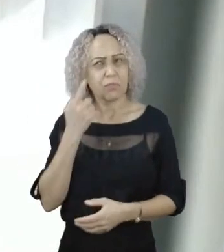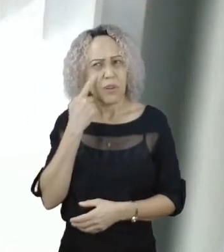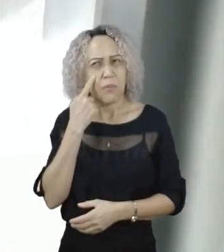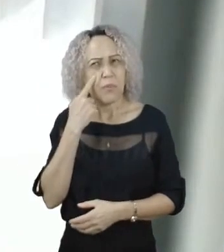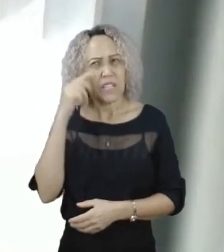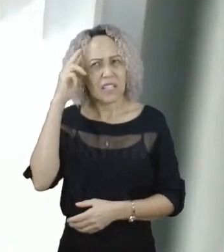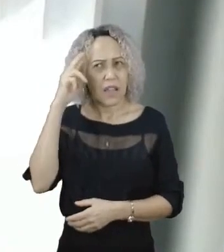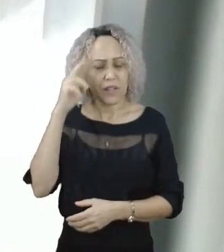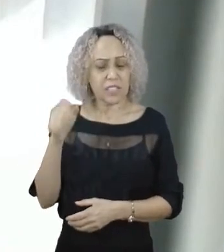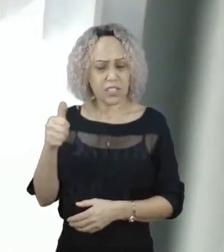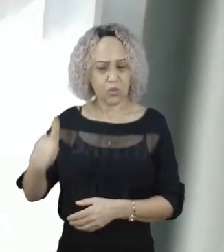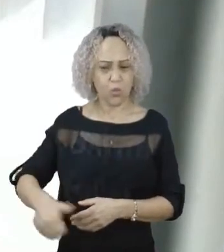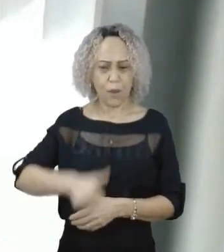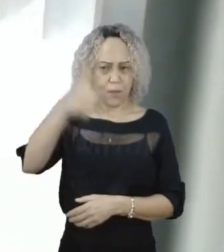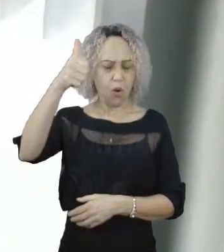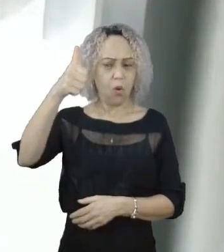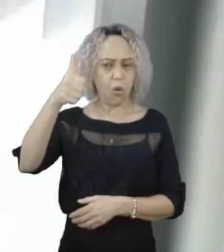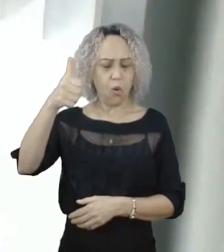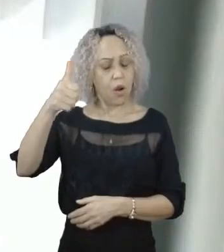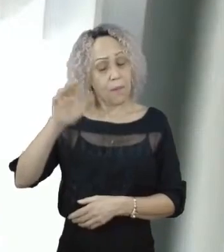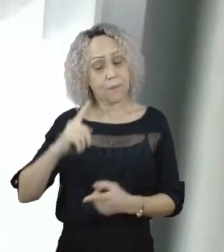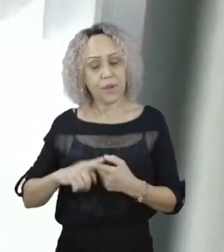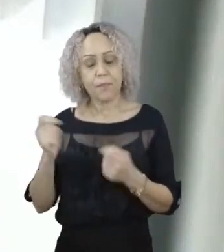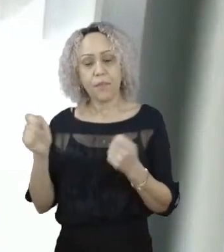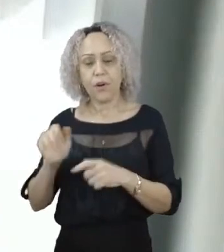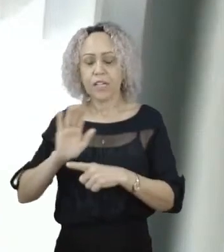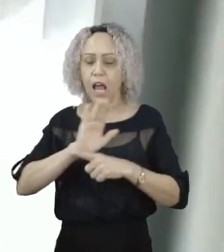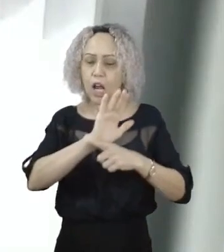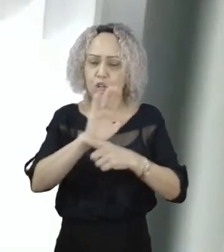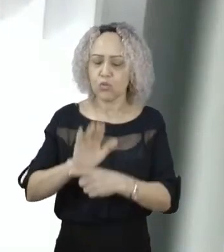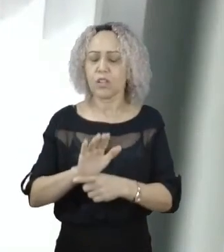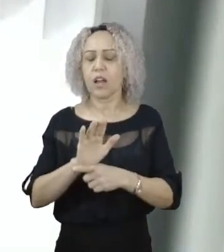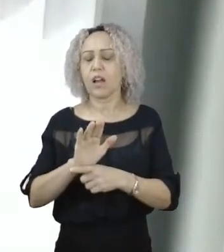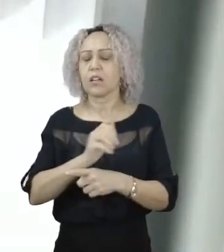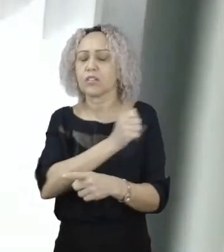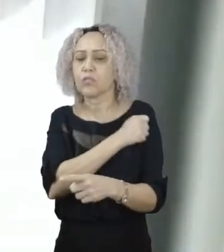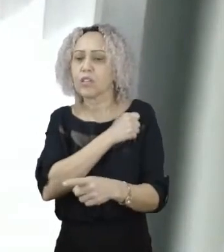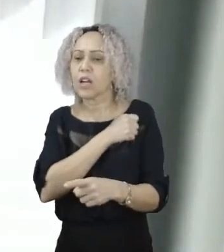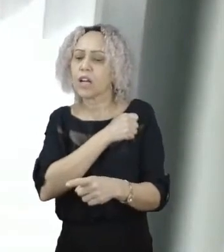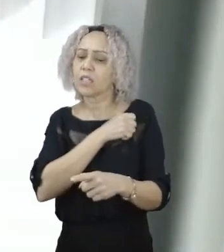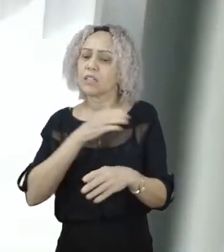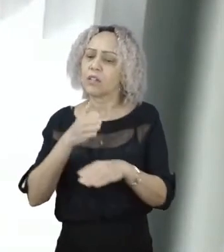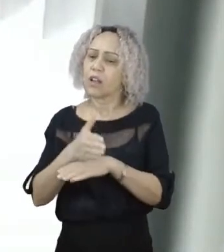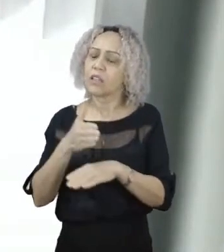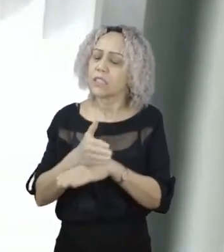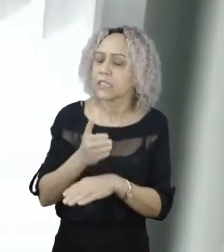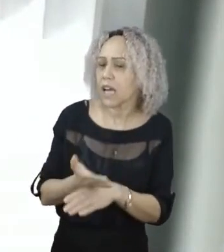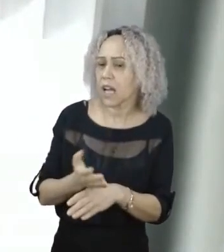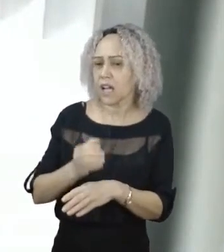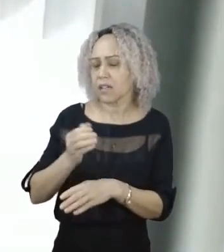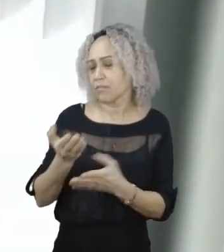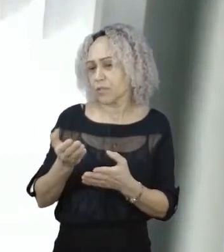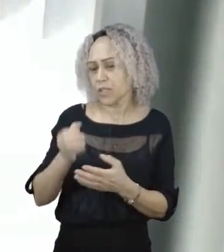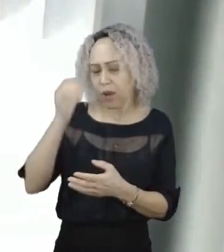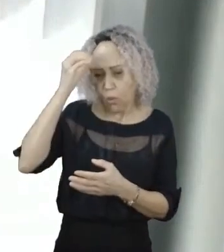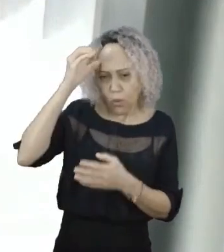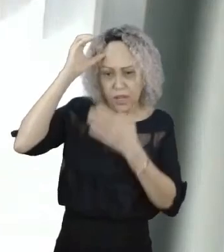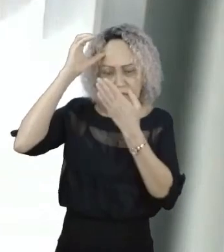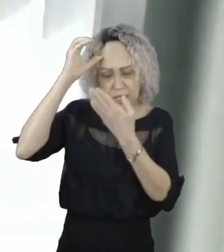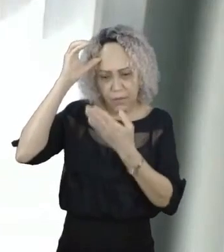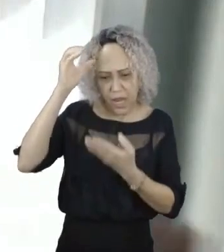a aprendizagens, de facilitar o acesso do estudante ao conhecimento, mas que isso